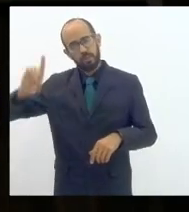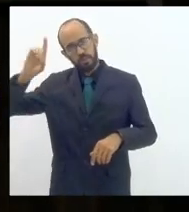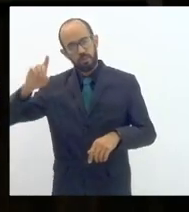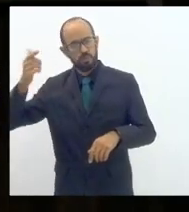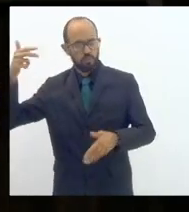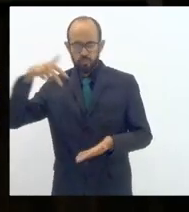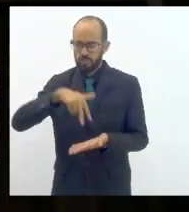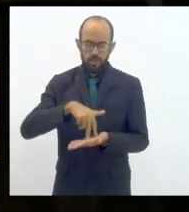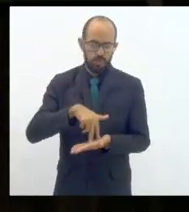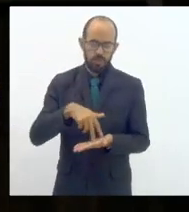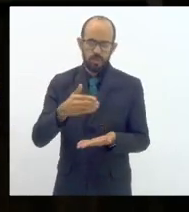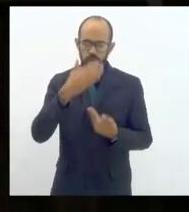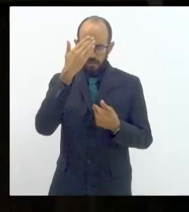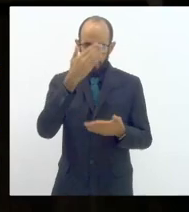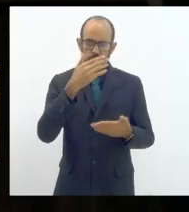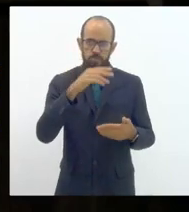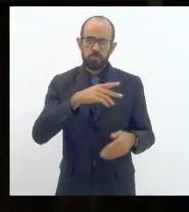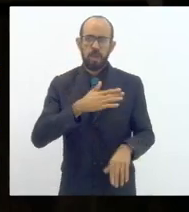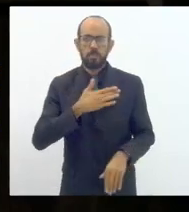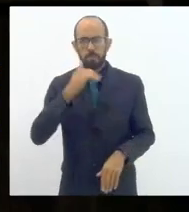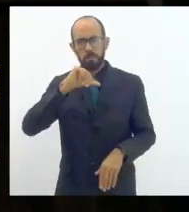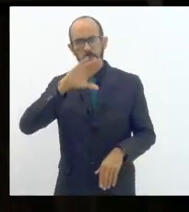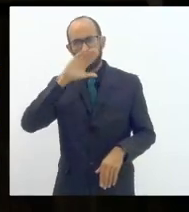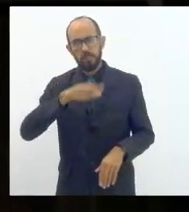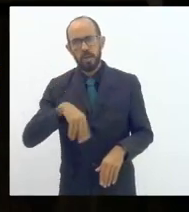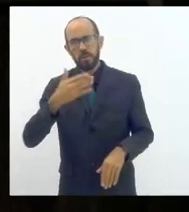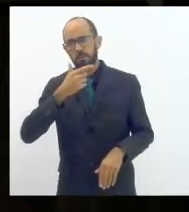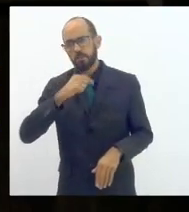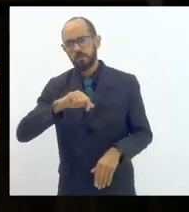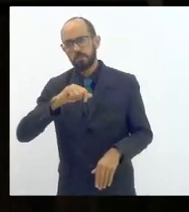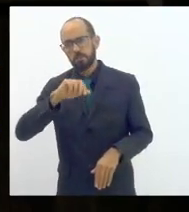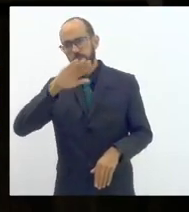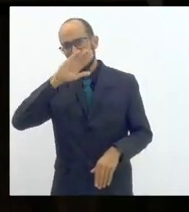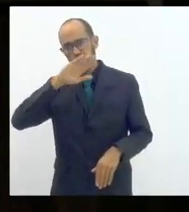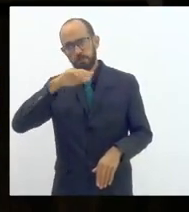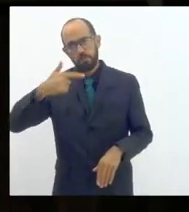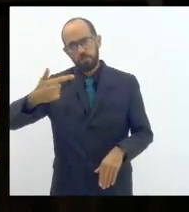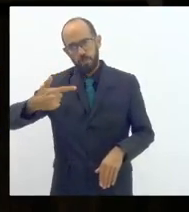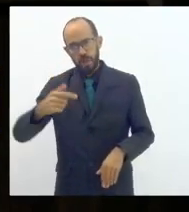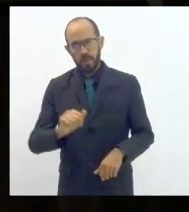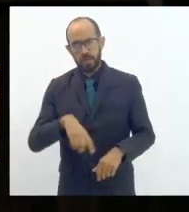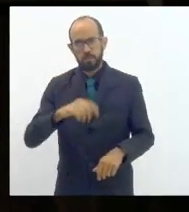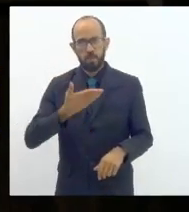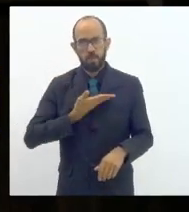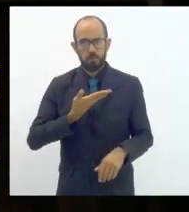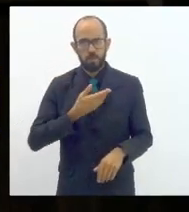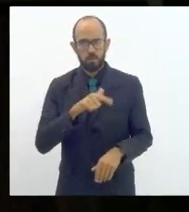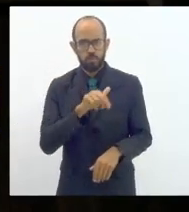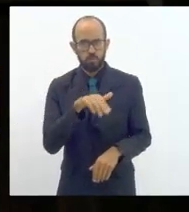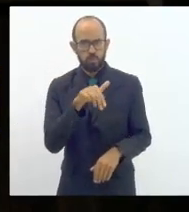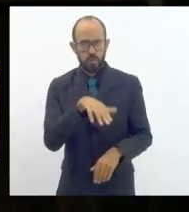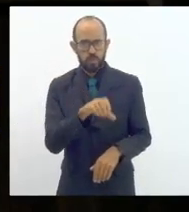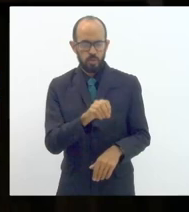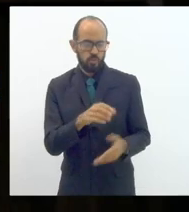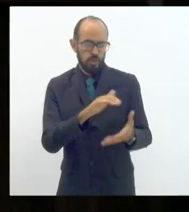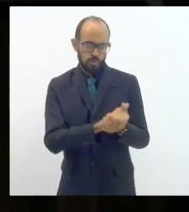Agradeço a presença da minha mãe, do meu padrasto, do meu grande amigo professor Luciano e aí da sua esposa Luciana